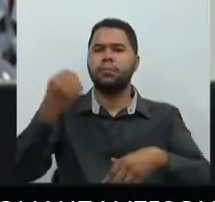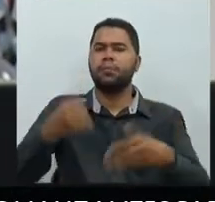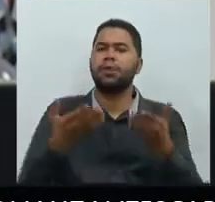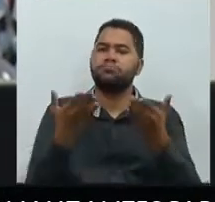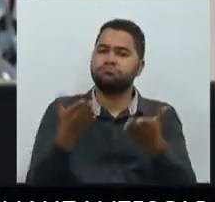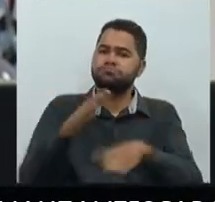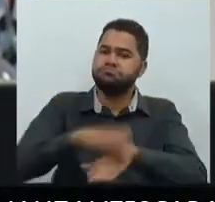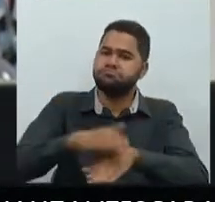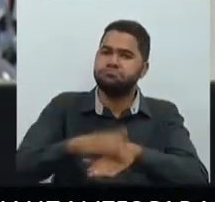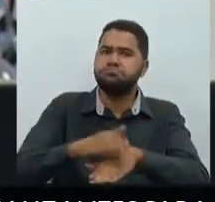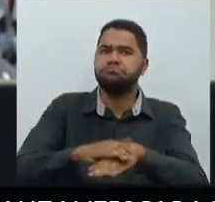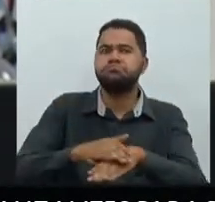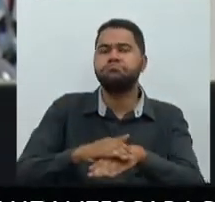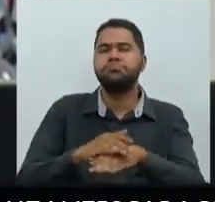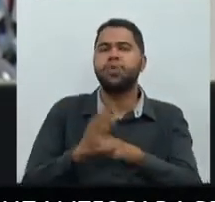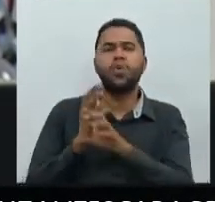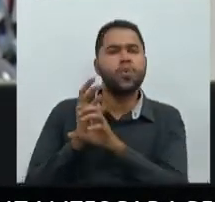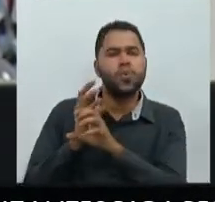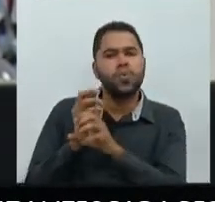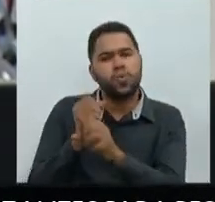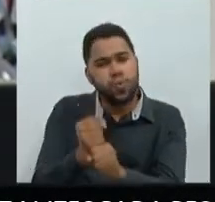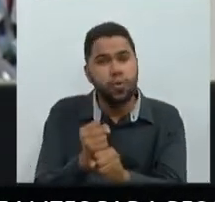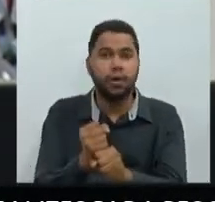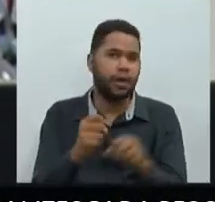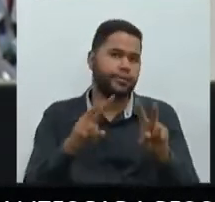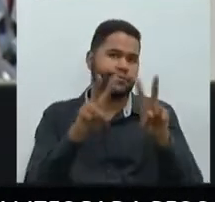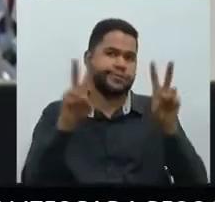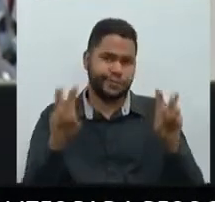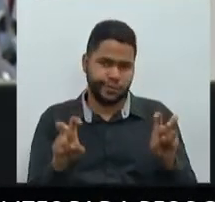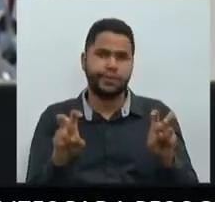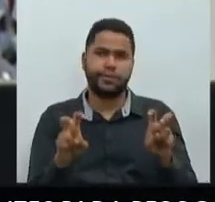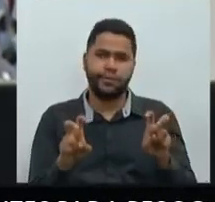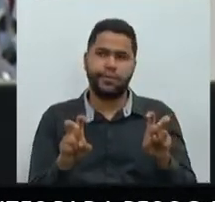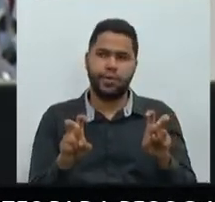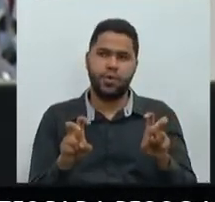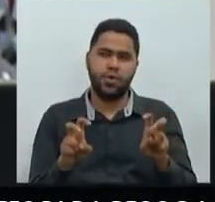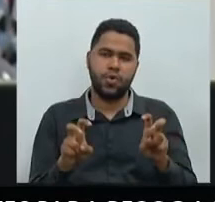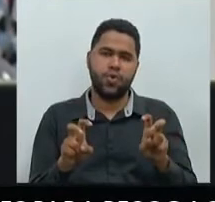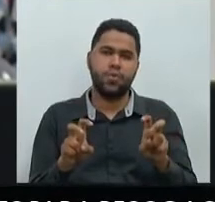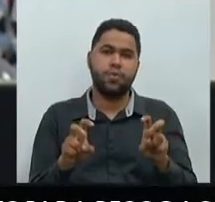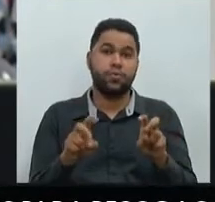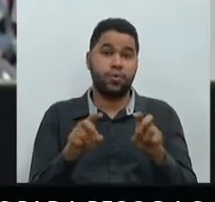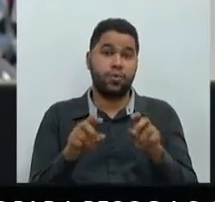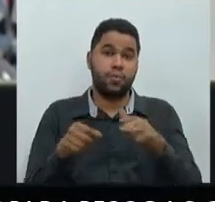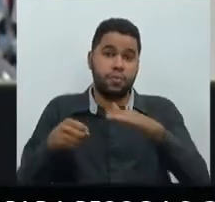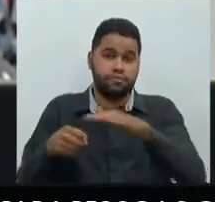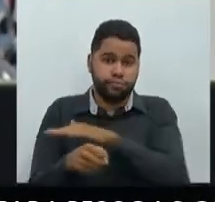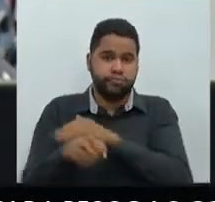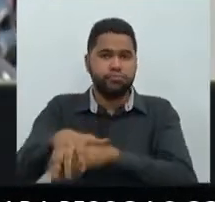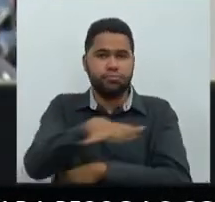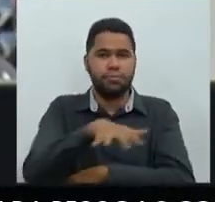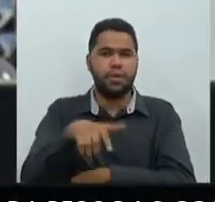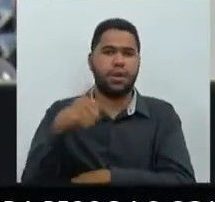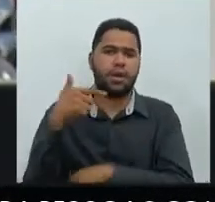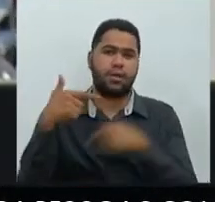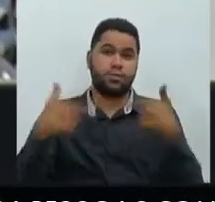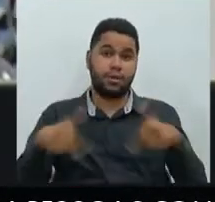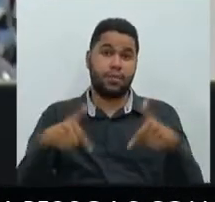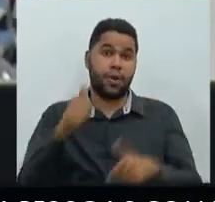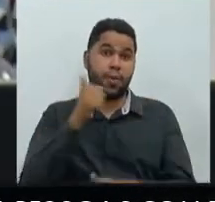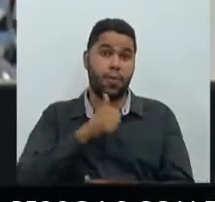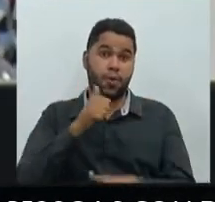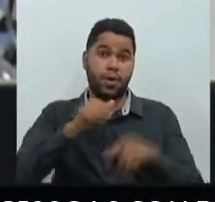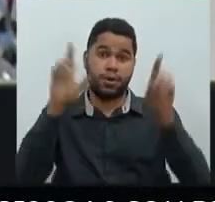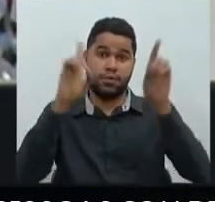possa fazer um balanço, né, principalmente nessa temática da questão do mercado de trabalho, né, para as mulheres com deficiência